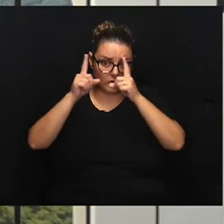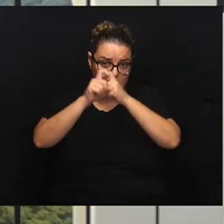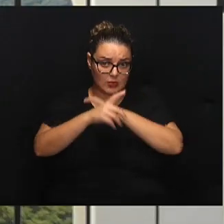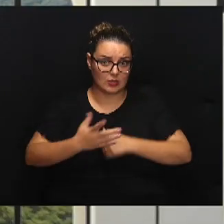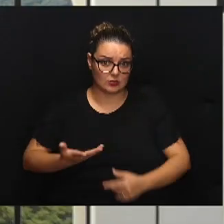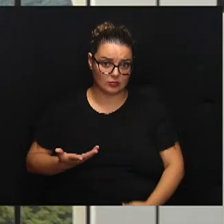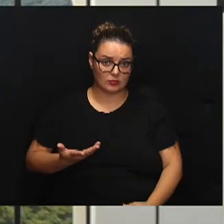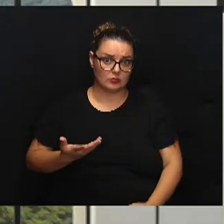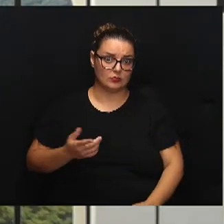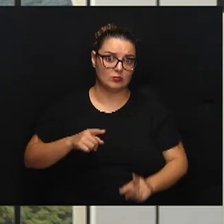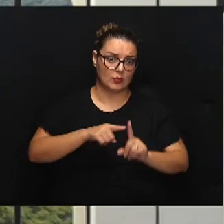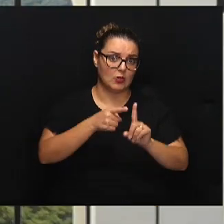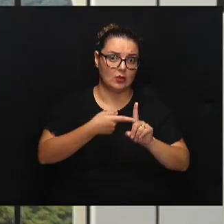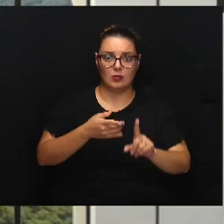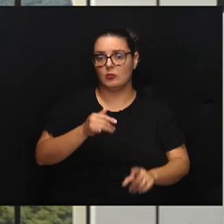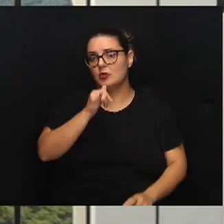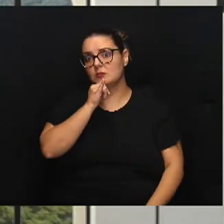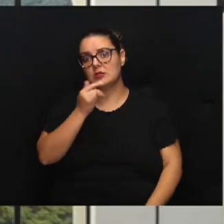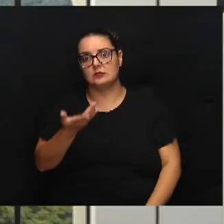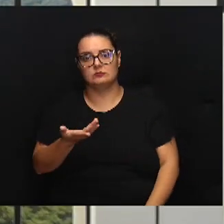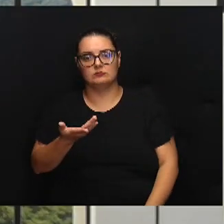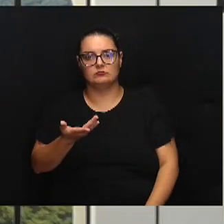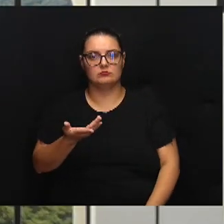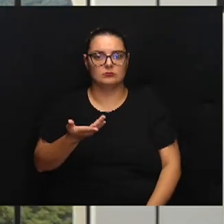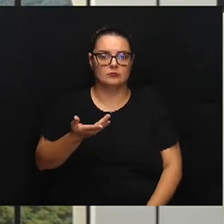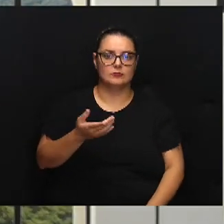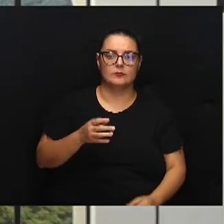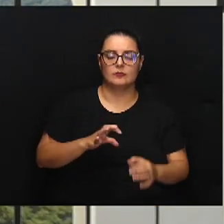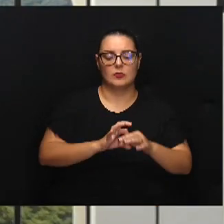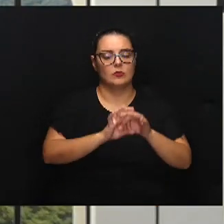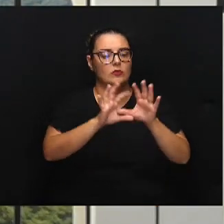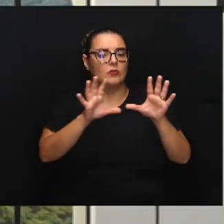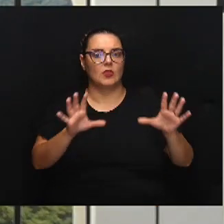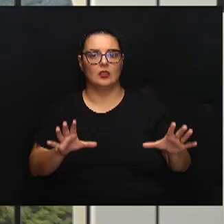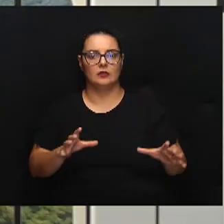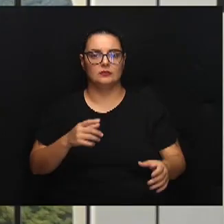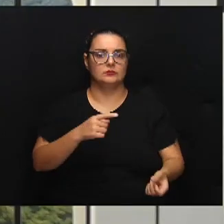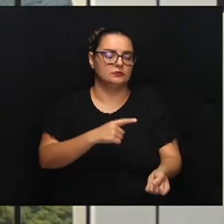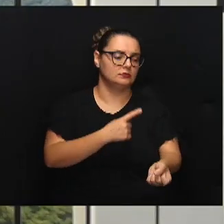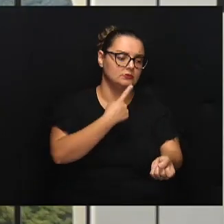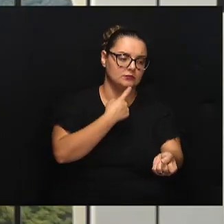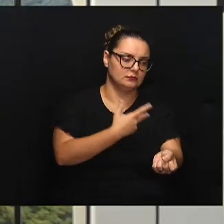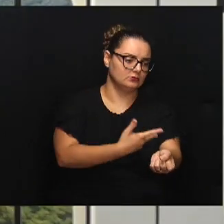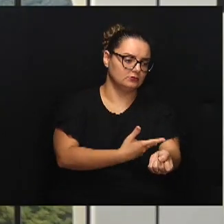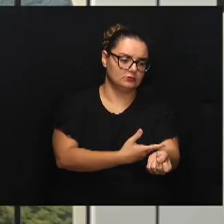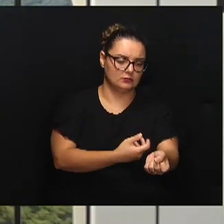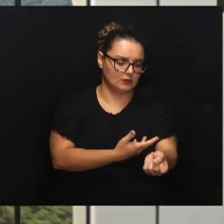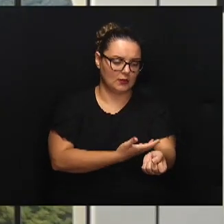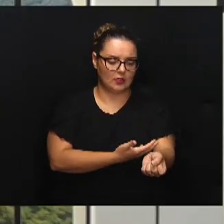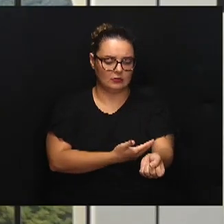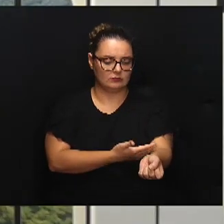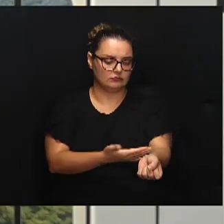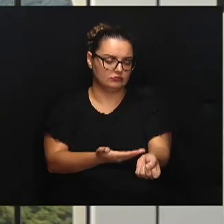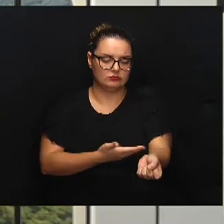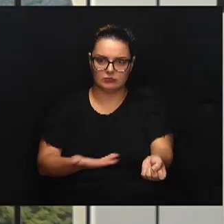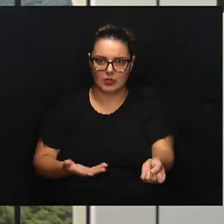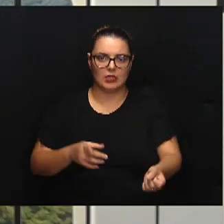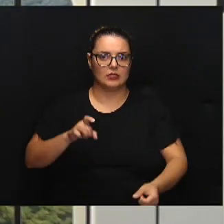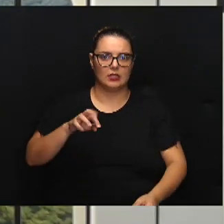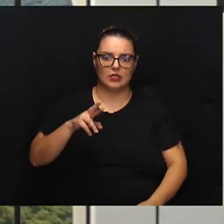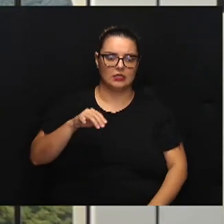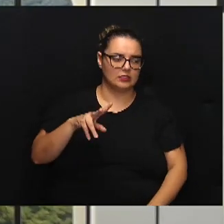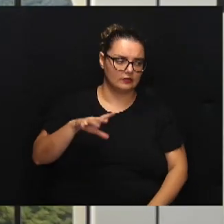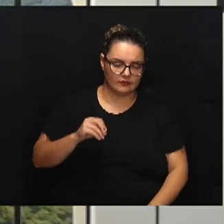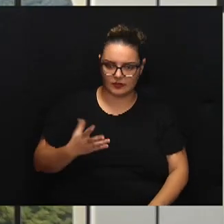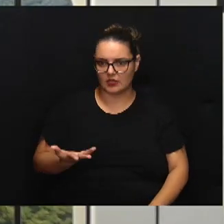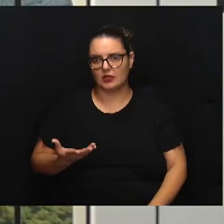em parto? Então, eu quero dizer, desde disponibilidade de sangue, derivados, em questão de equipe, que a gente já citou aqui